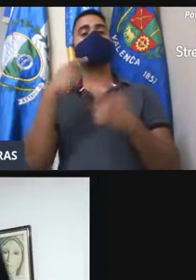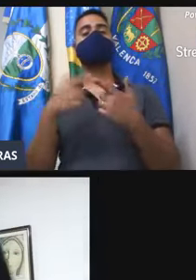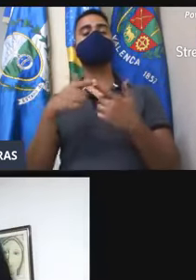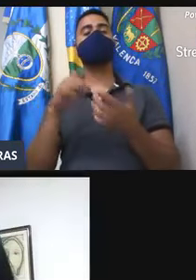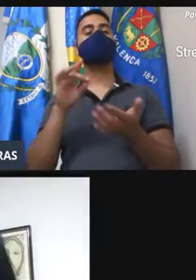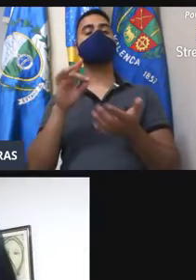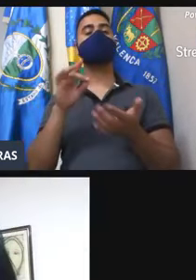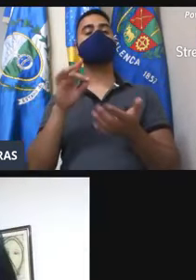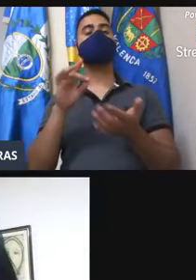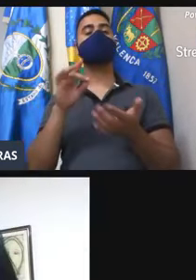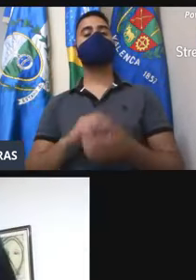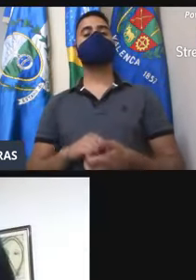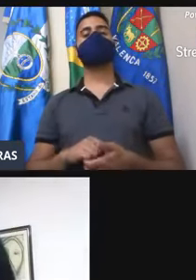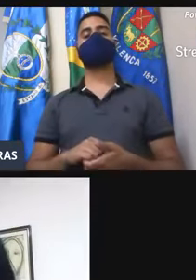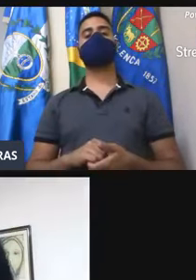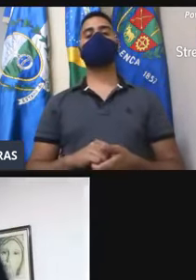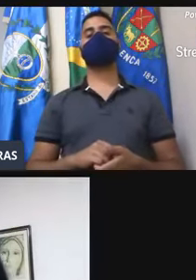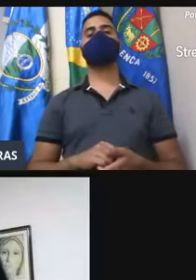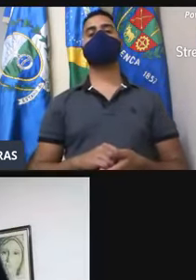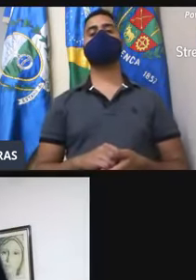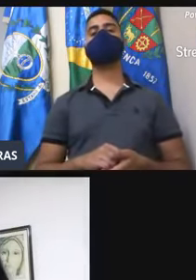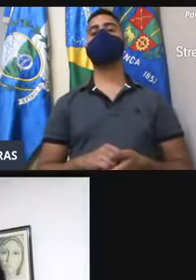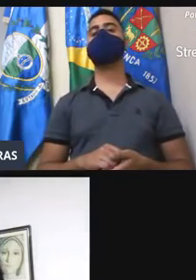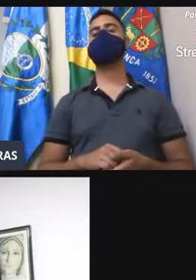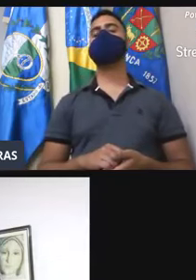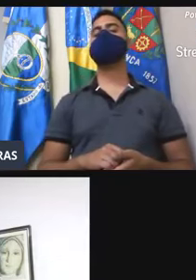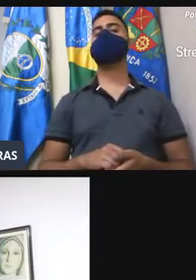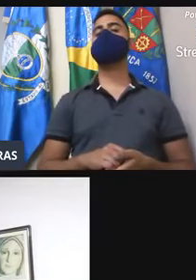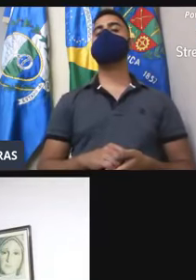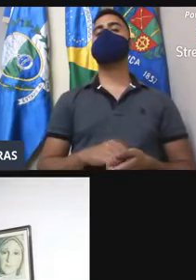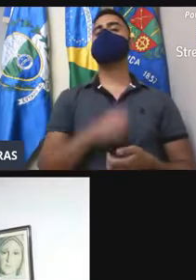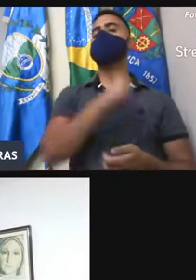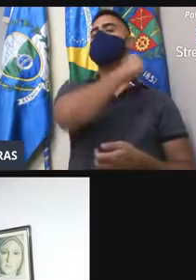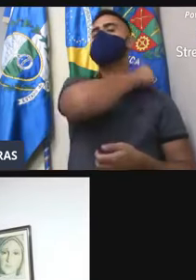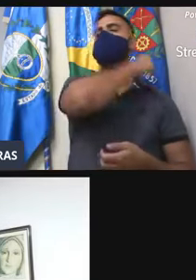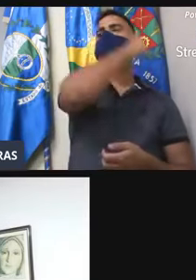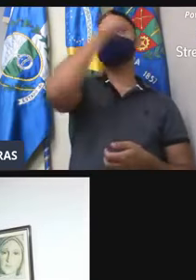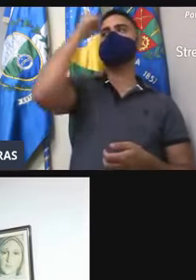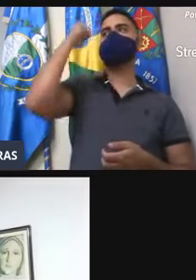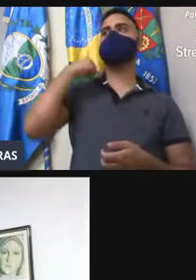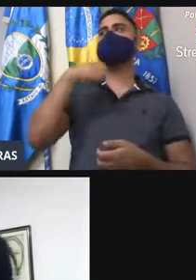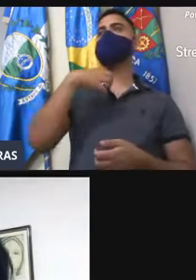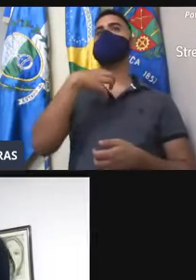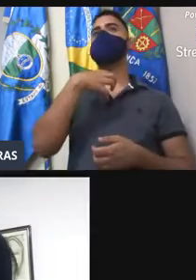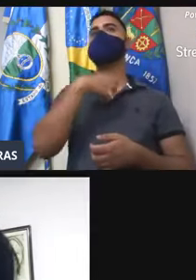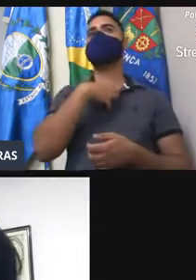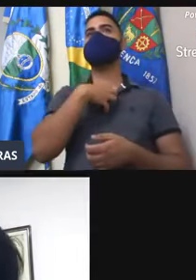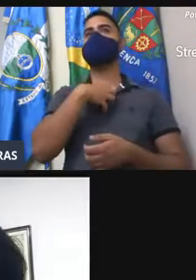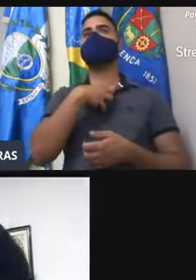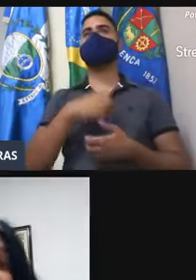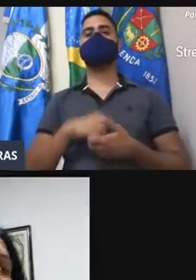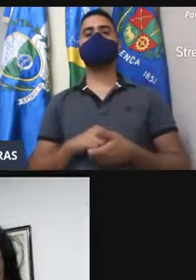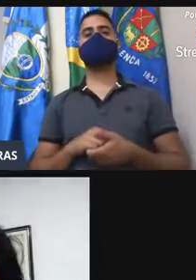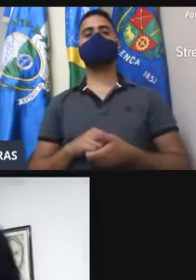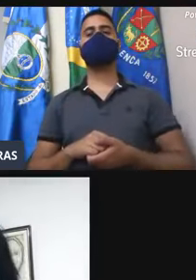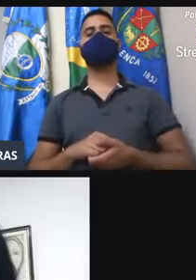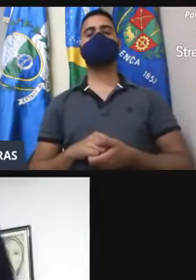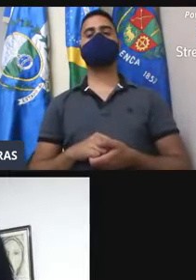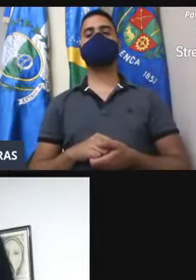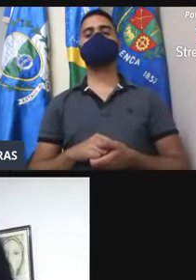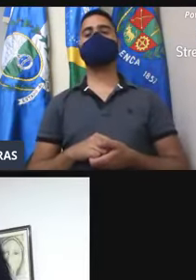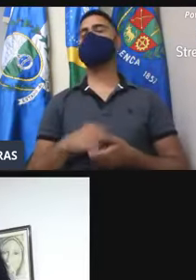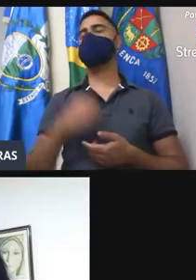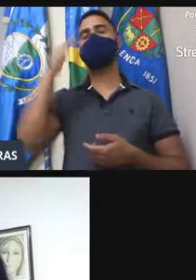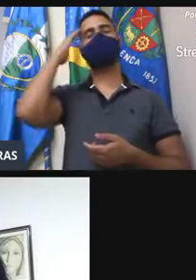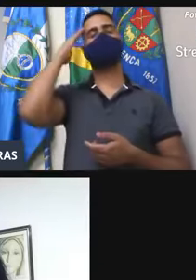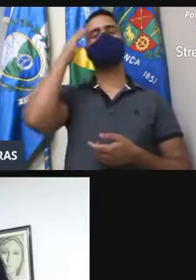realmente, o distrito, a gente se sentia assim, né, de certa forma, excluído.